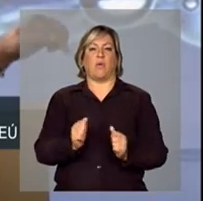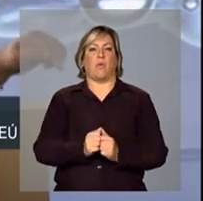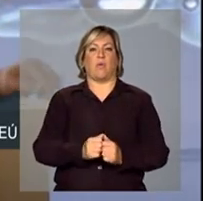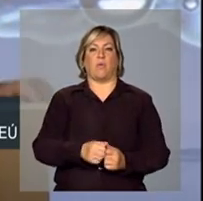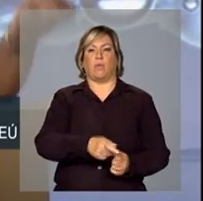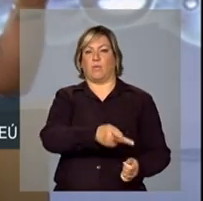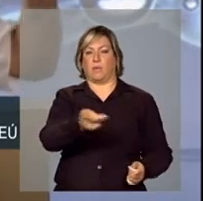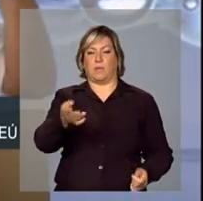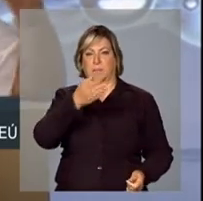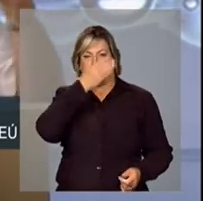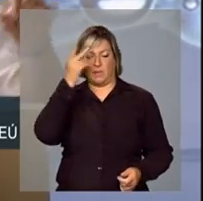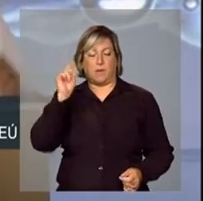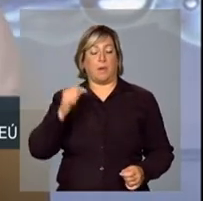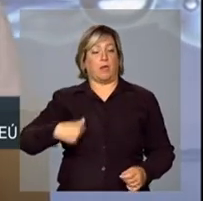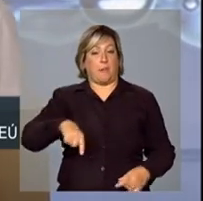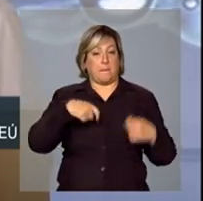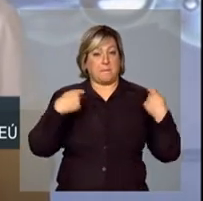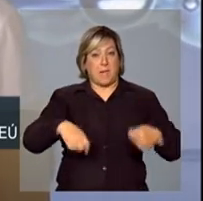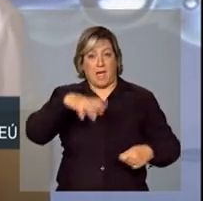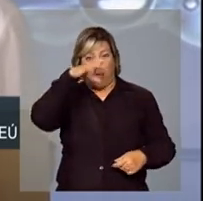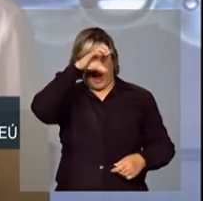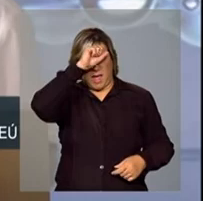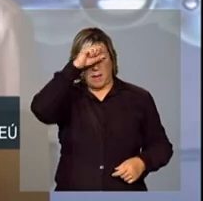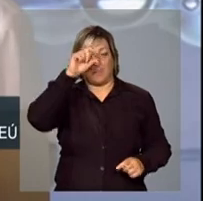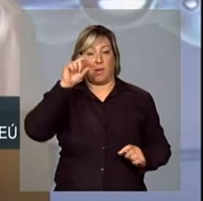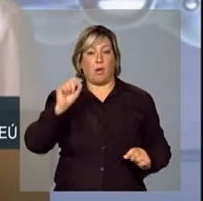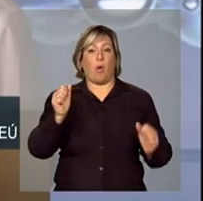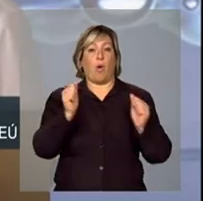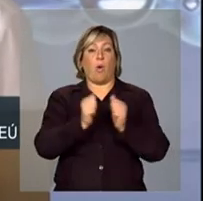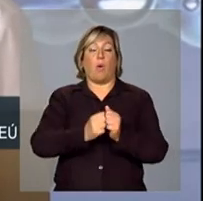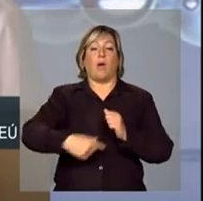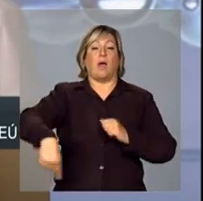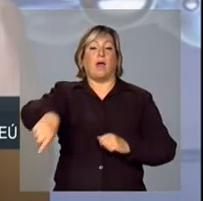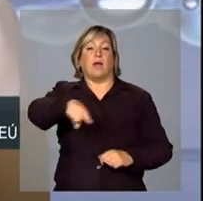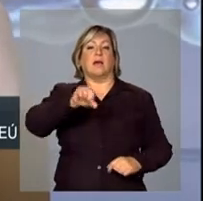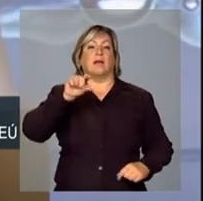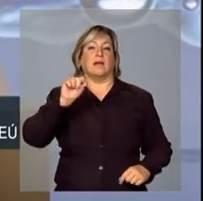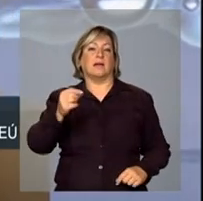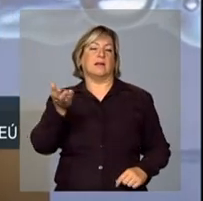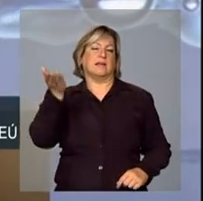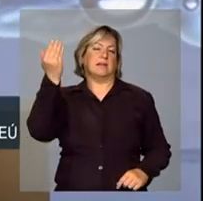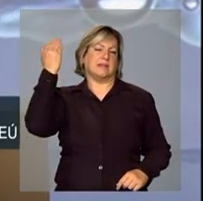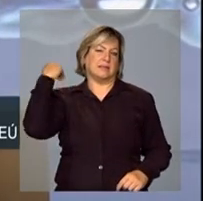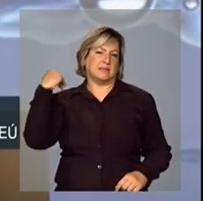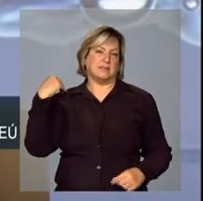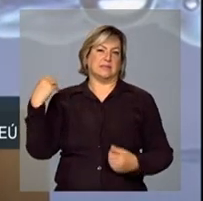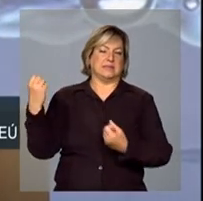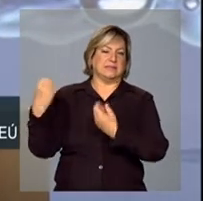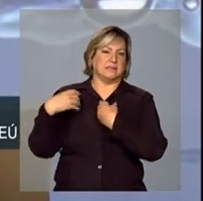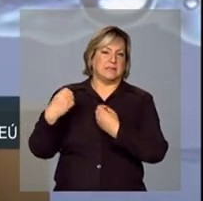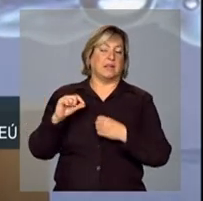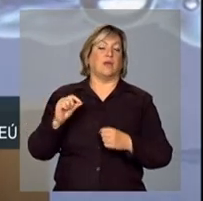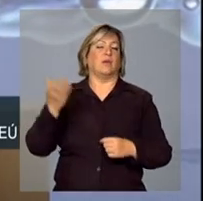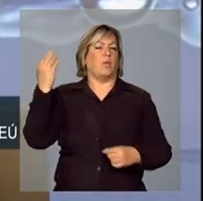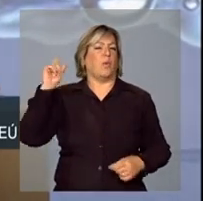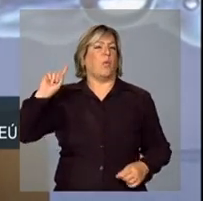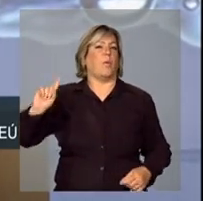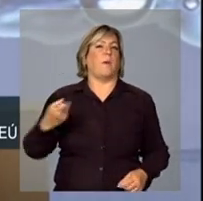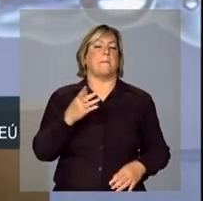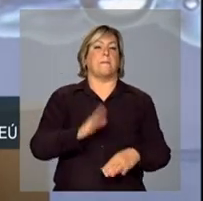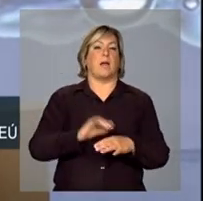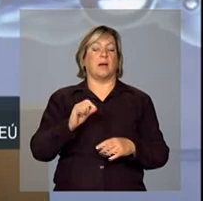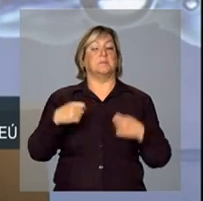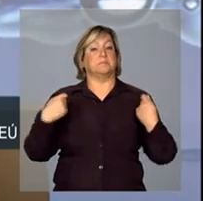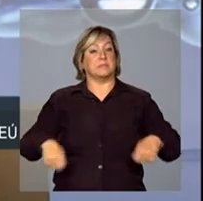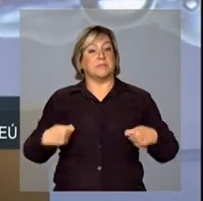essa, precisamos aprender com aqueles que nos guiaram em tempos ainda mais difíceis, a necessidade de